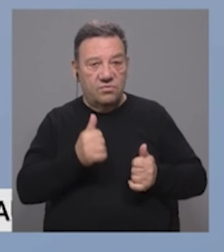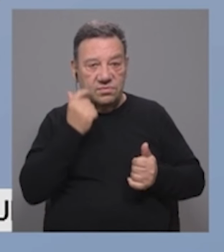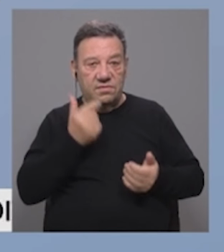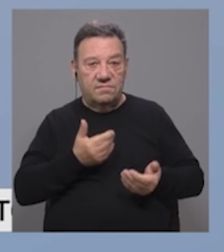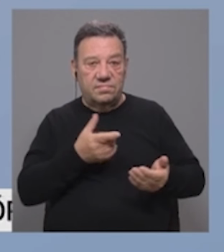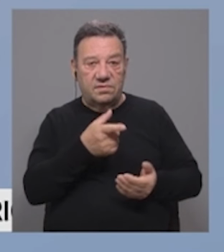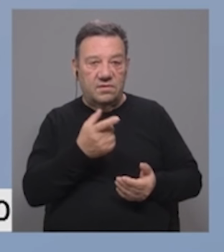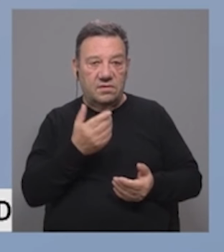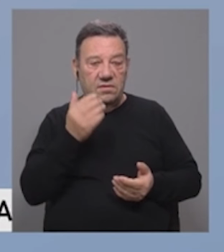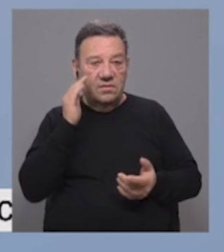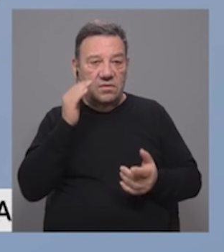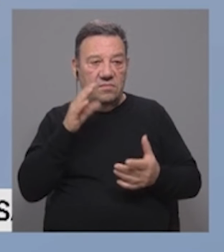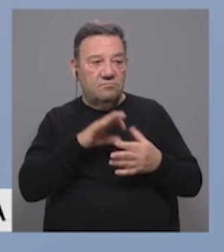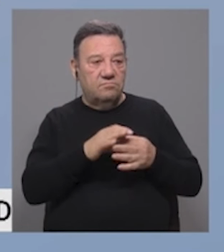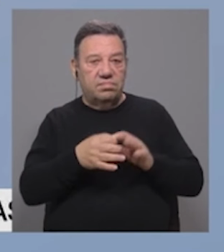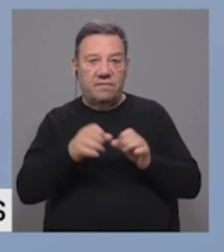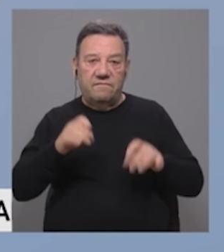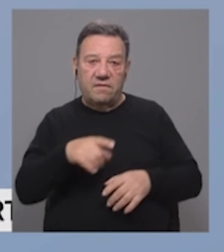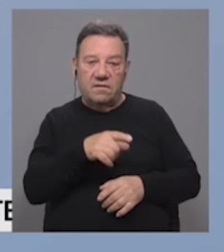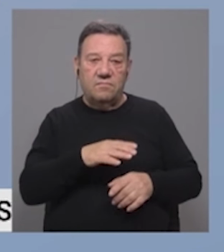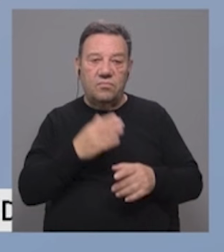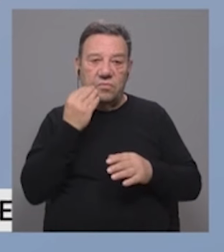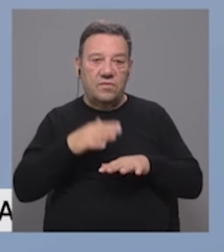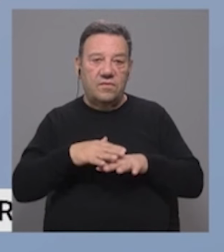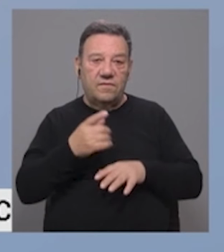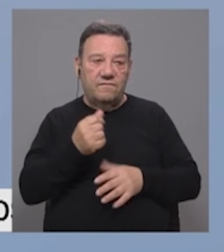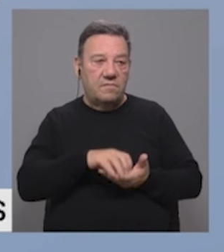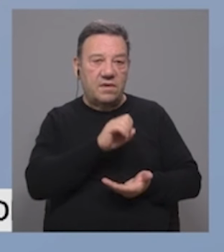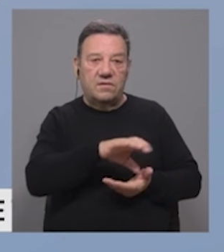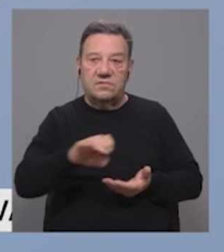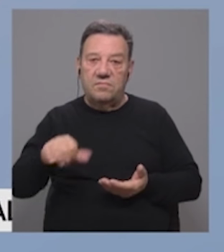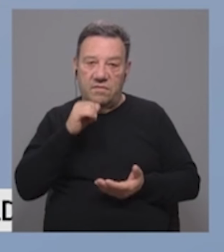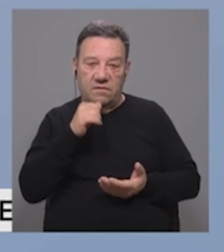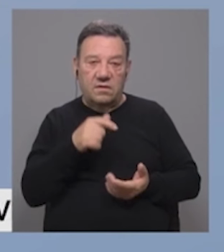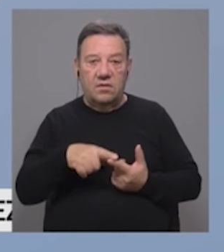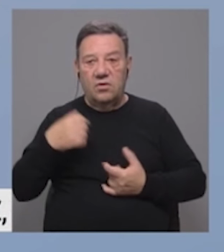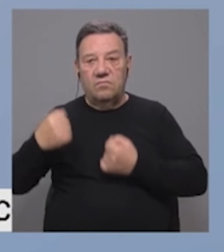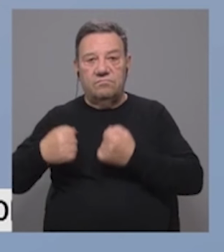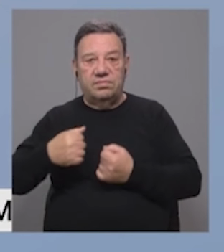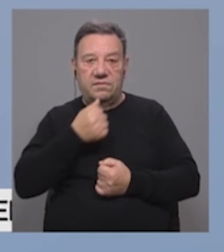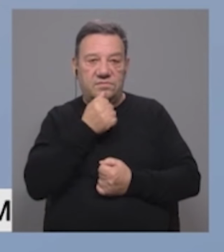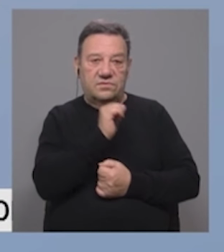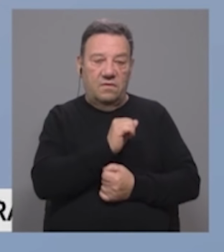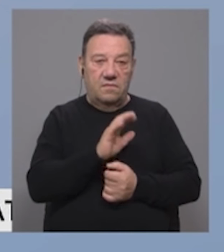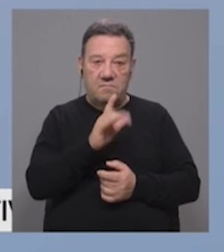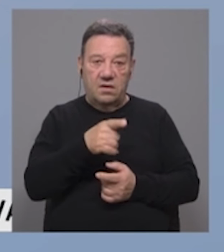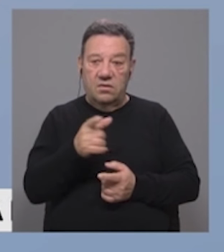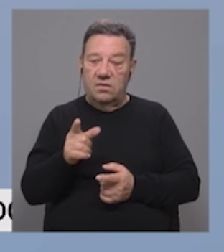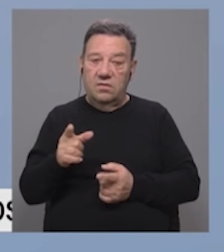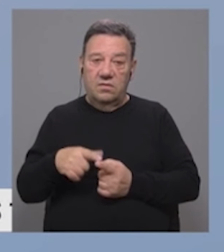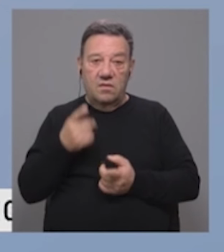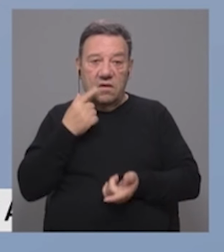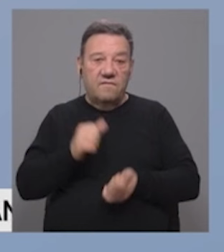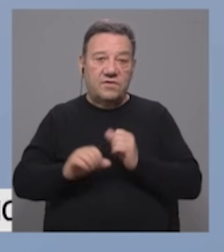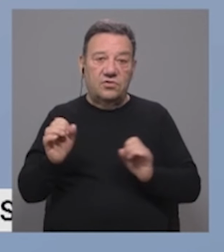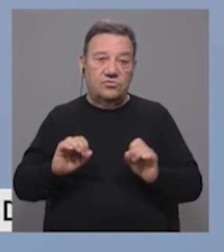apresentava incongruências na distribuição de verbas e contestou a decisão, mas essa não foi